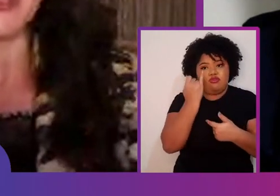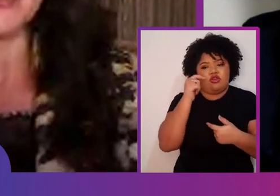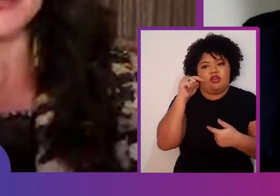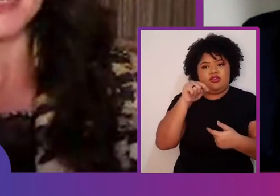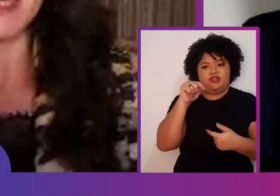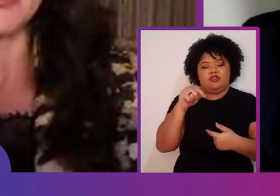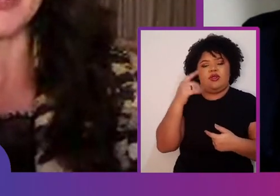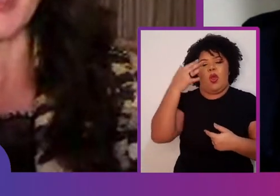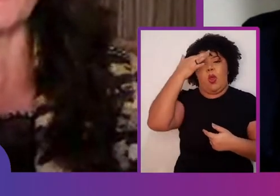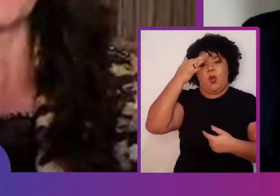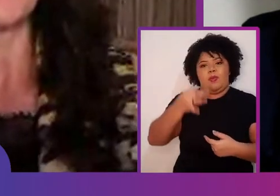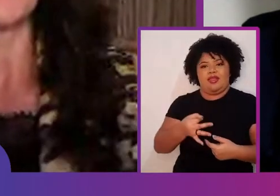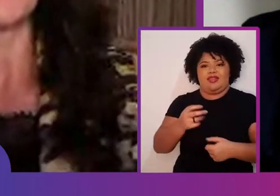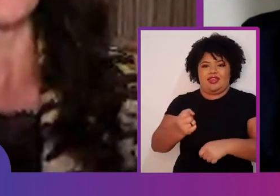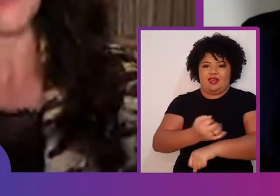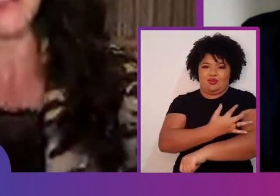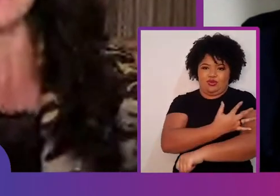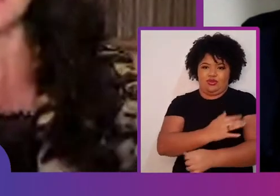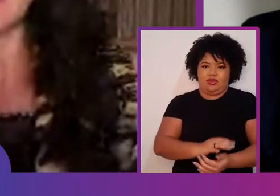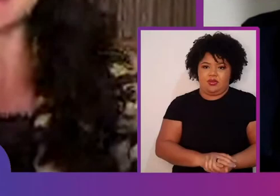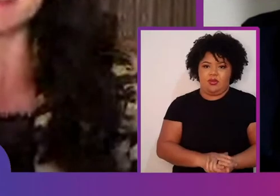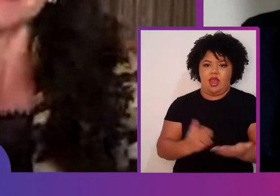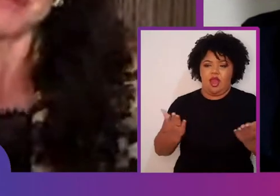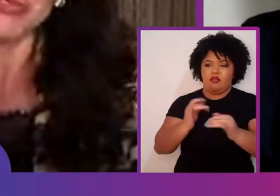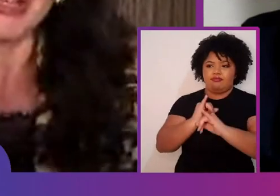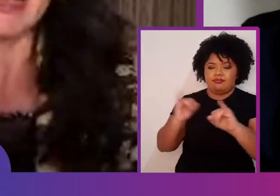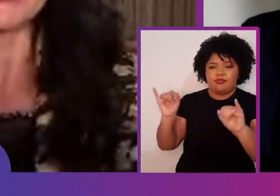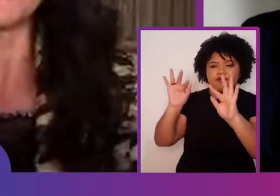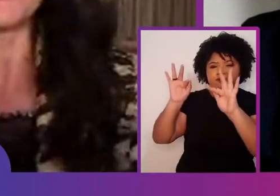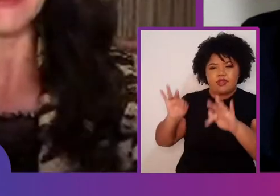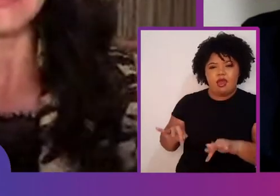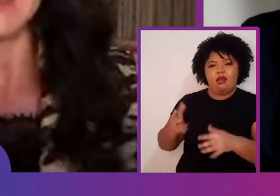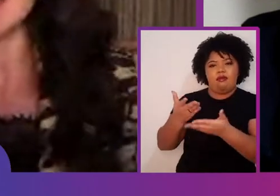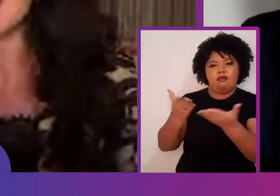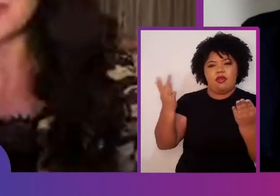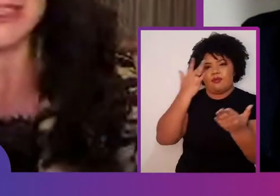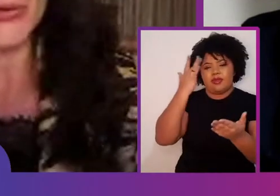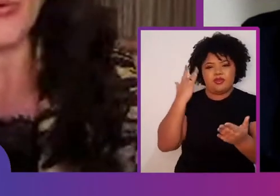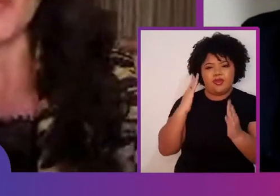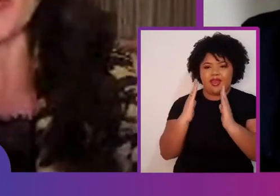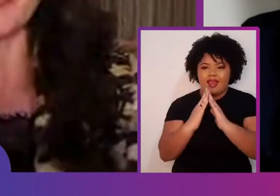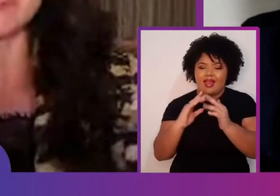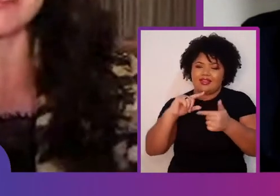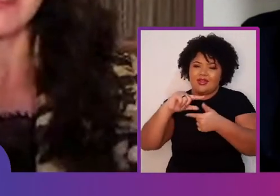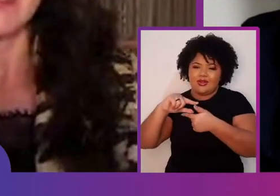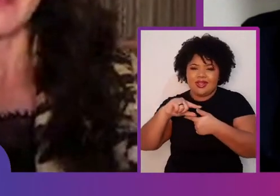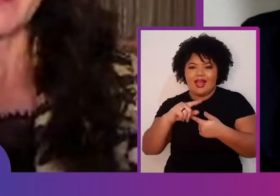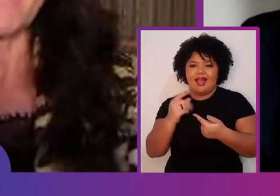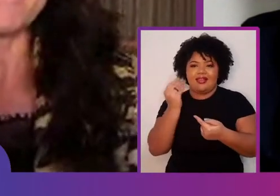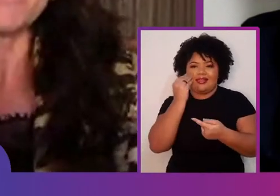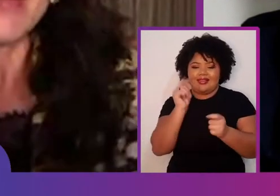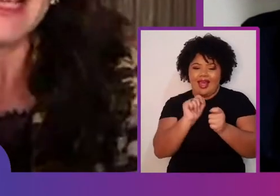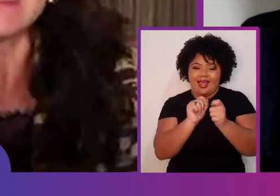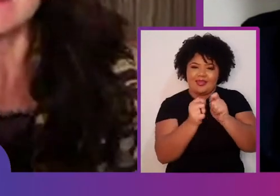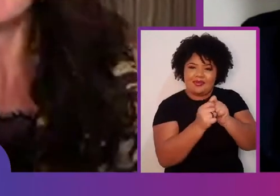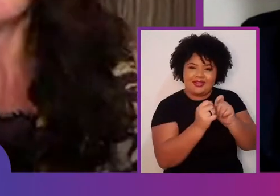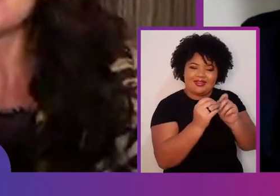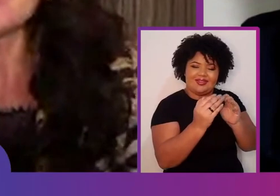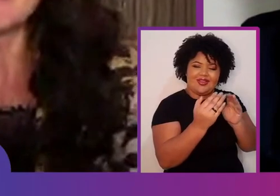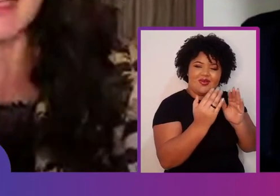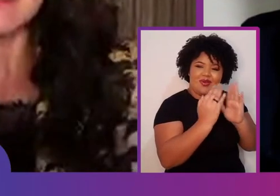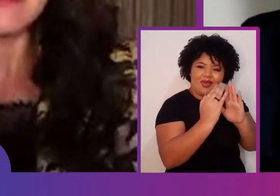você quiser deixar o seu recado final para quem está em casa, isolado, para quem está se adaptando ao home office,